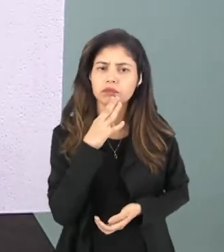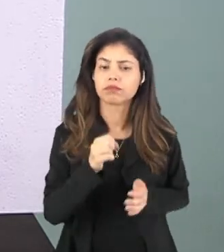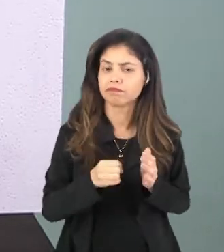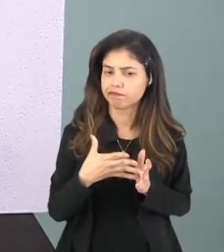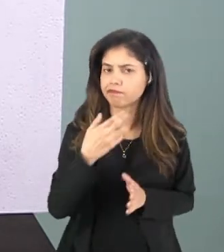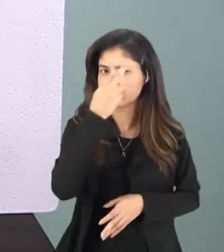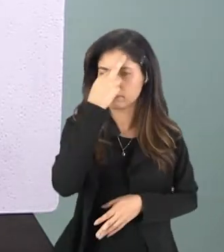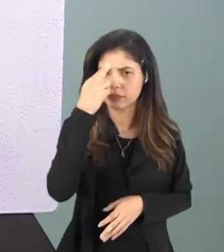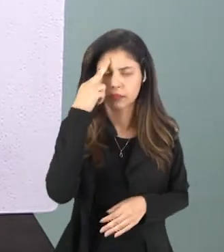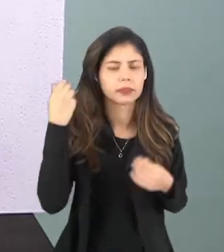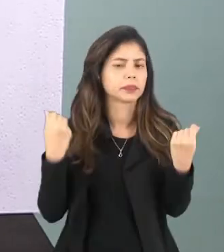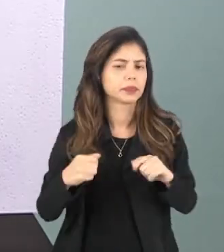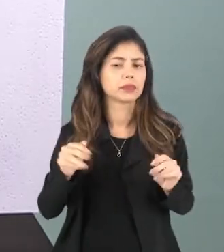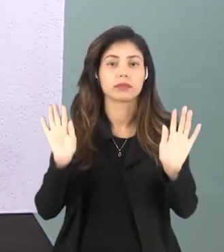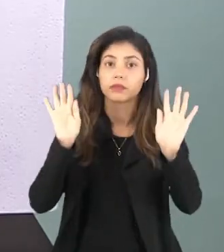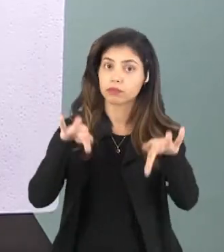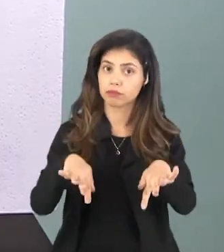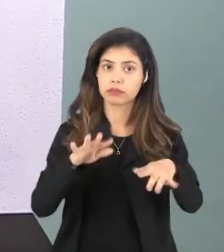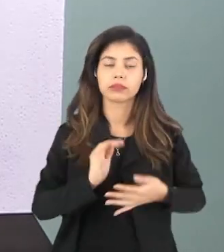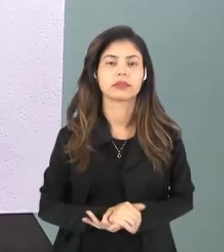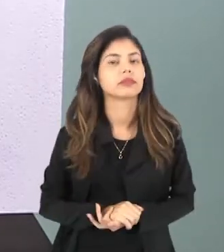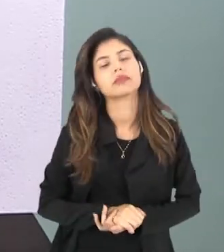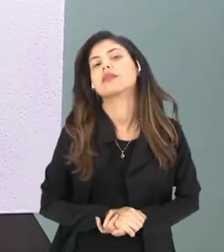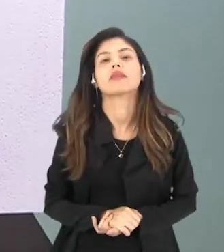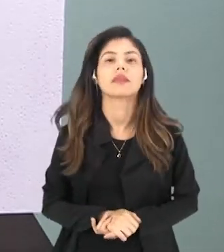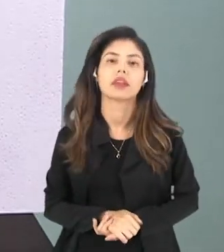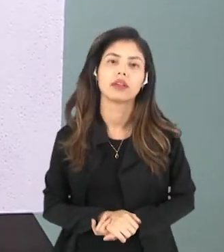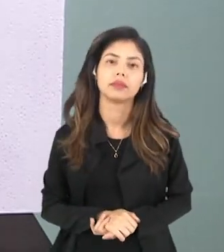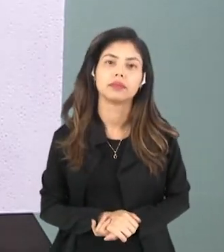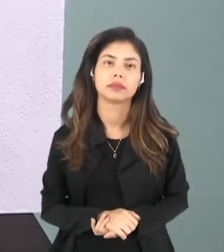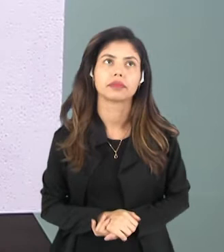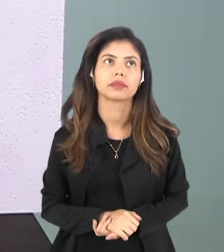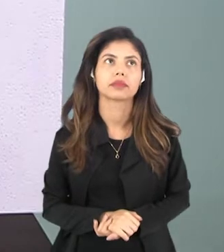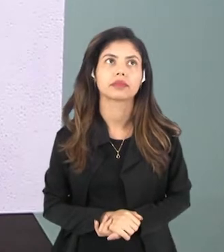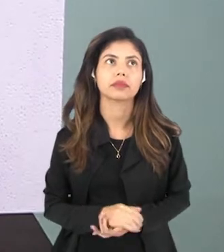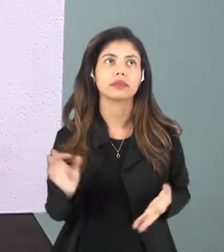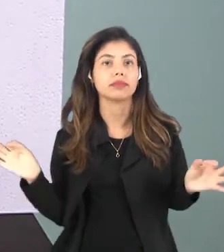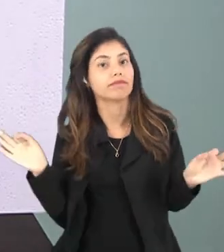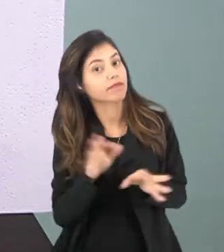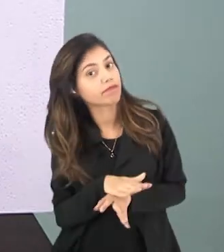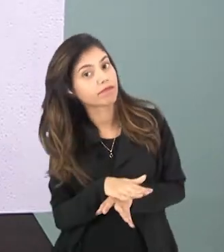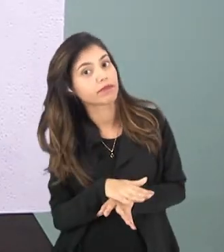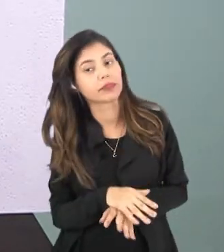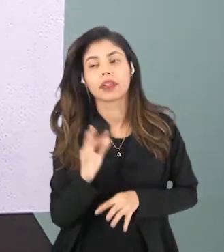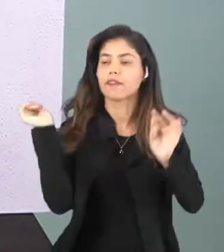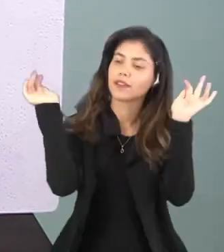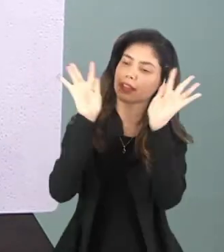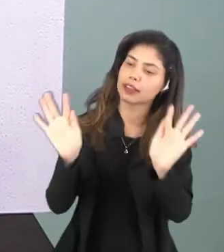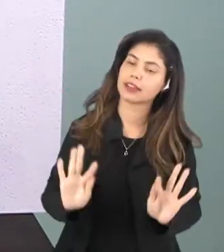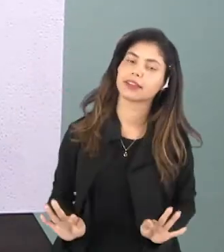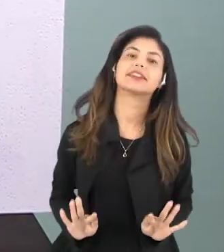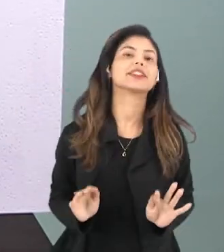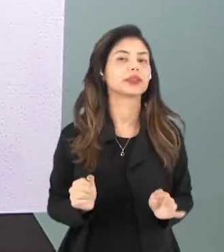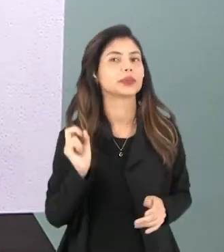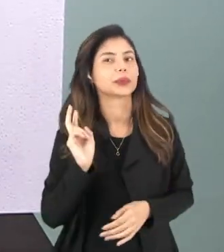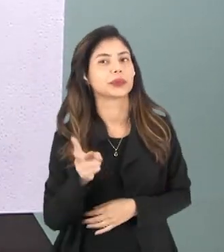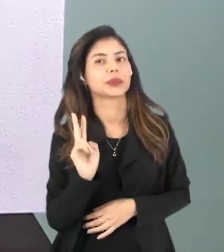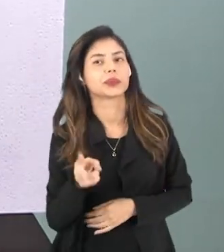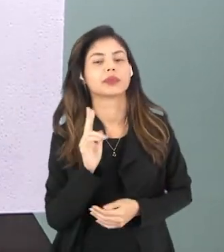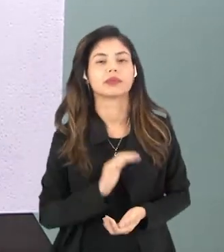certo mas precisamos finalizar enfim acabou viveram felizes para